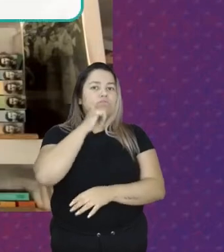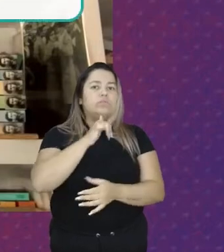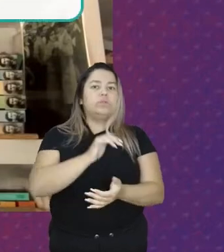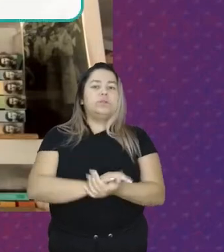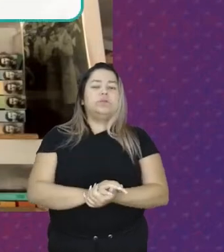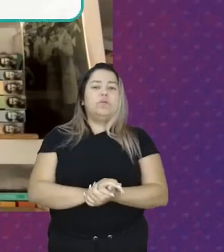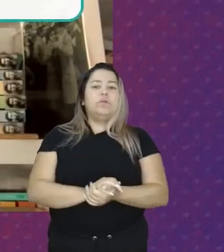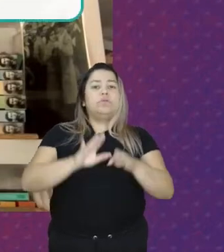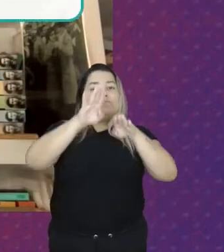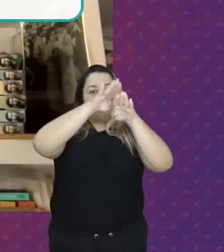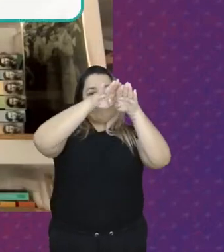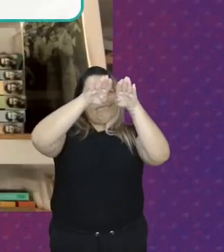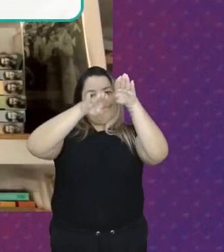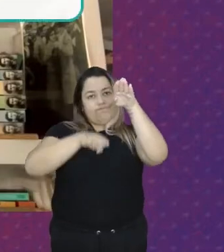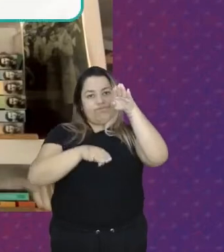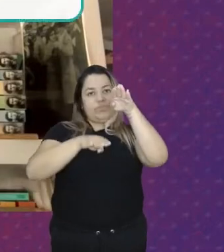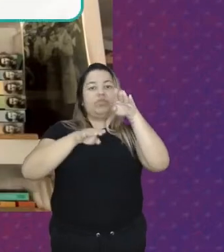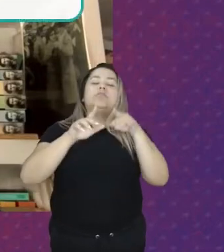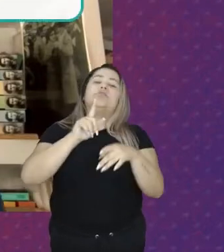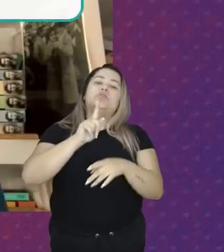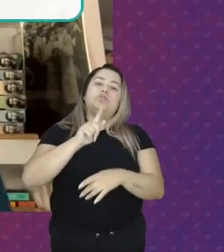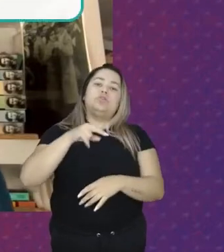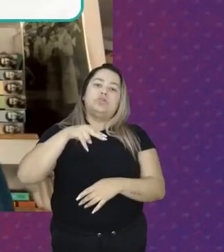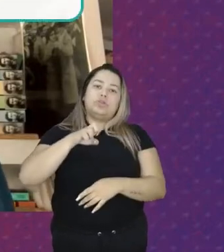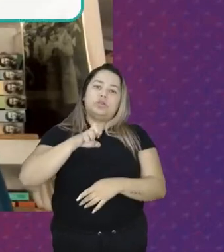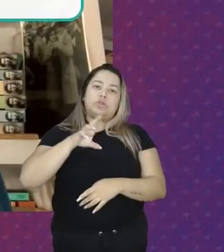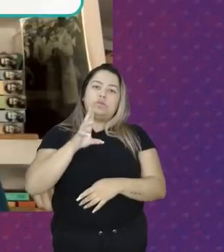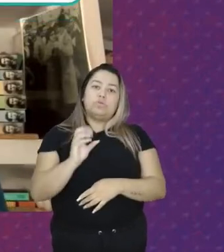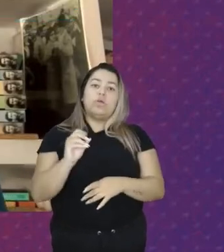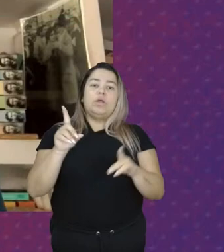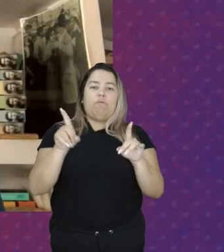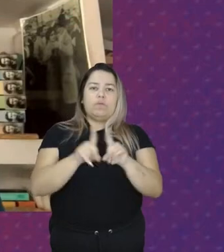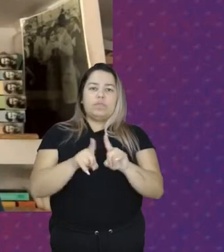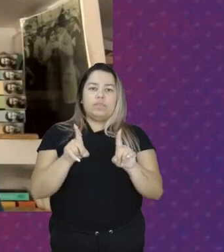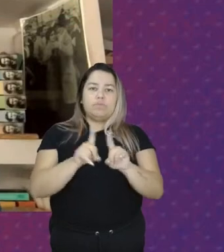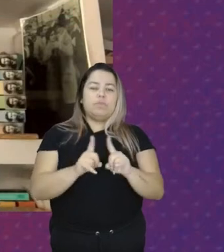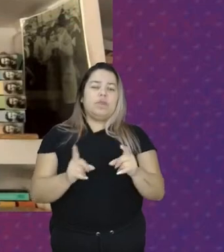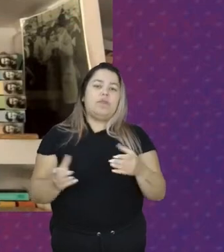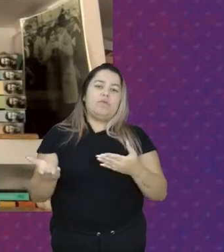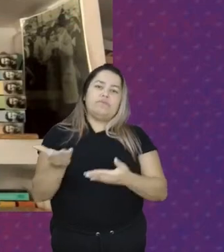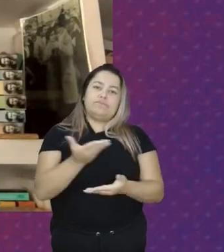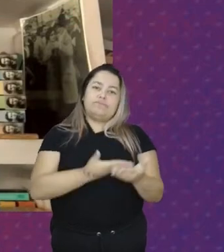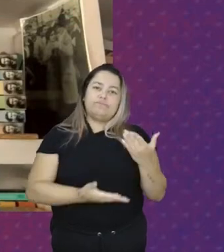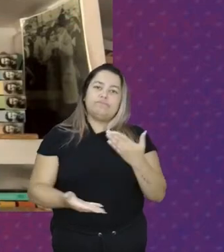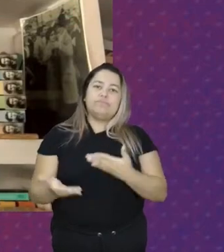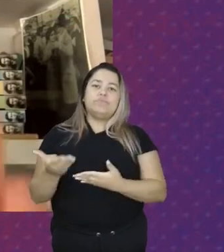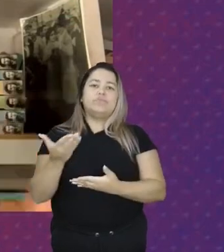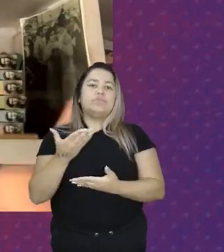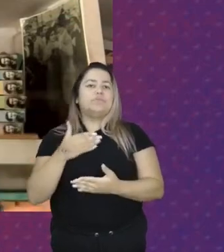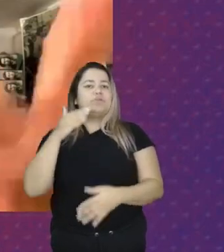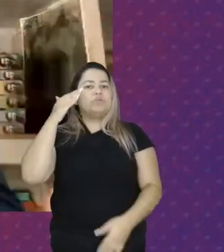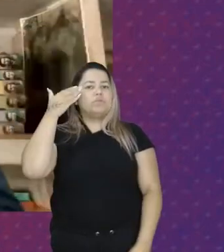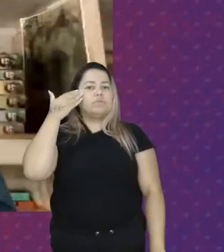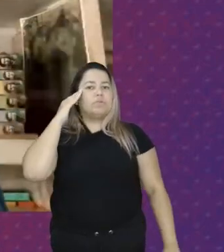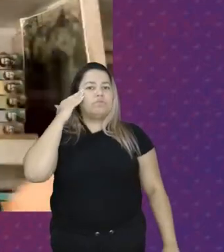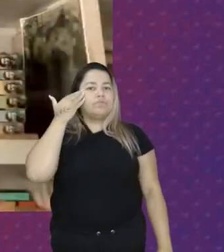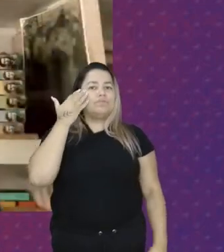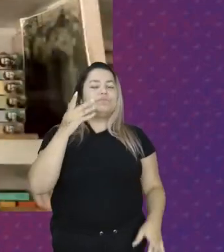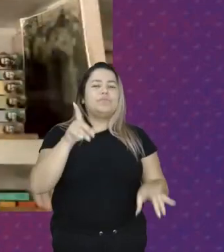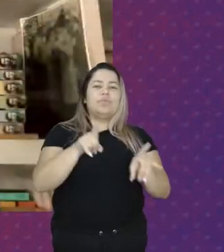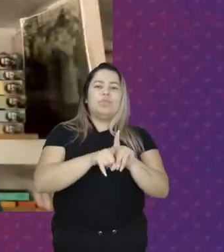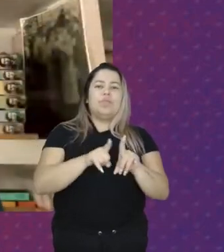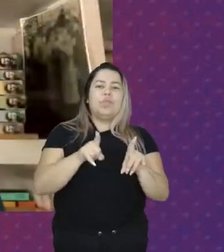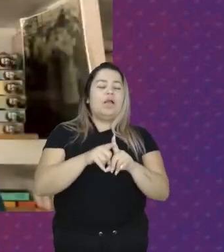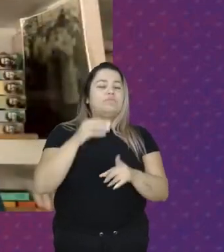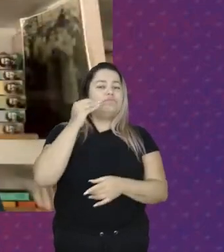chama de desigualdade de gênero, e envolve a interpretação das experiências imediatas